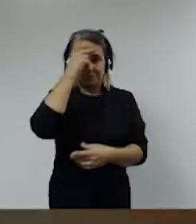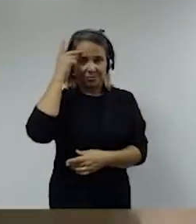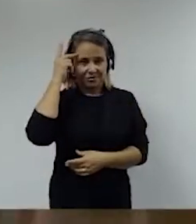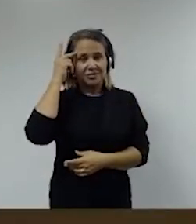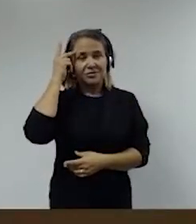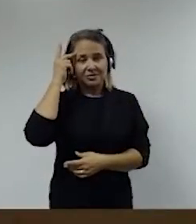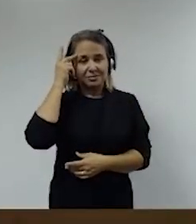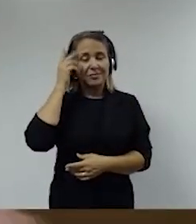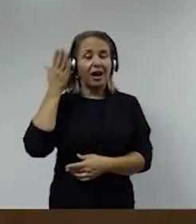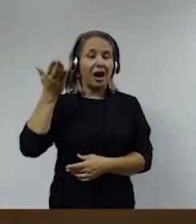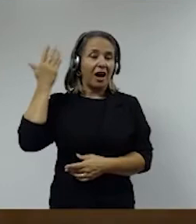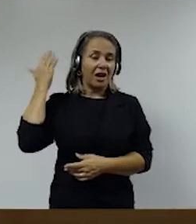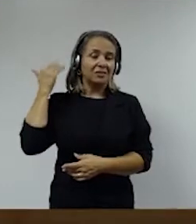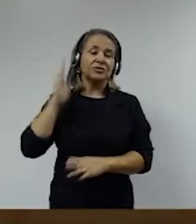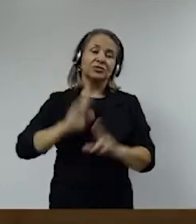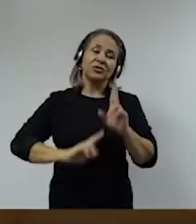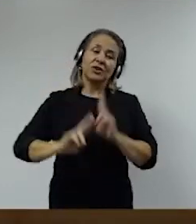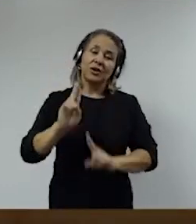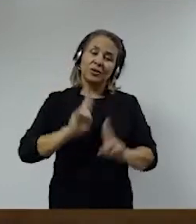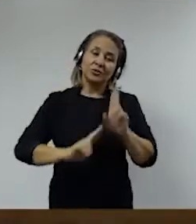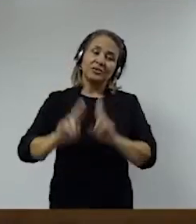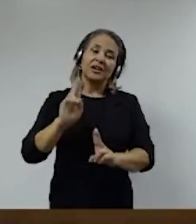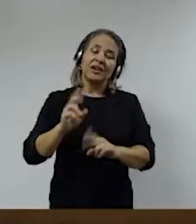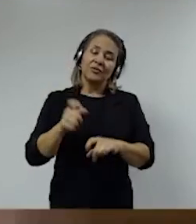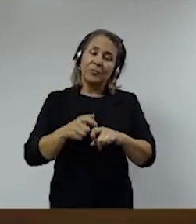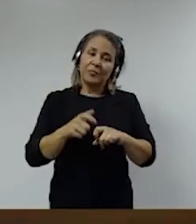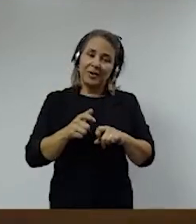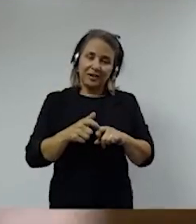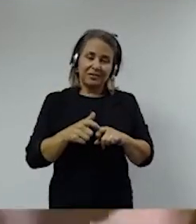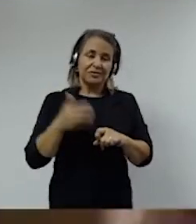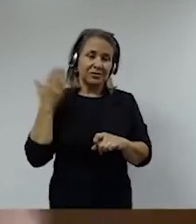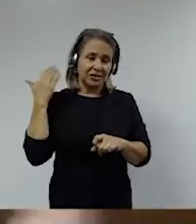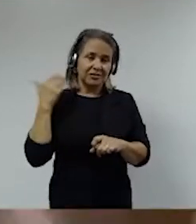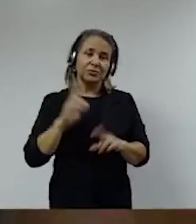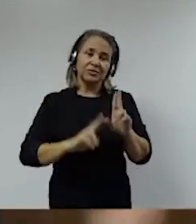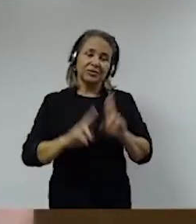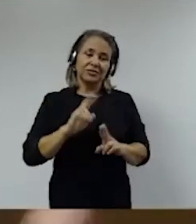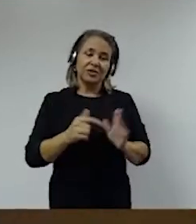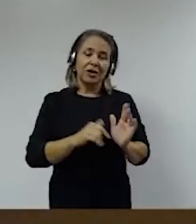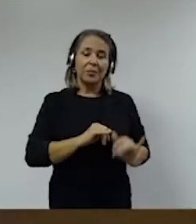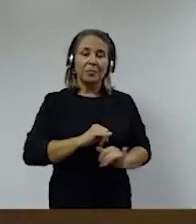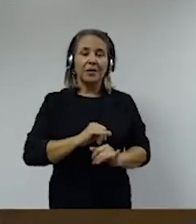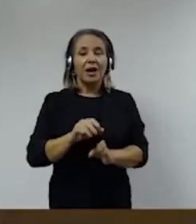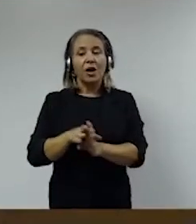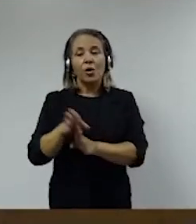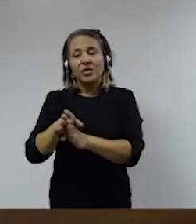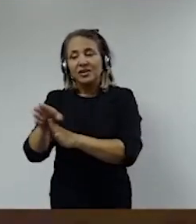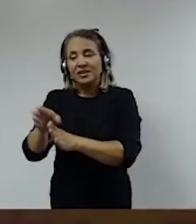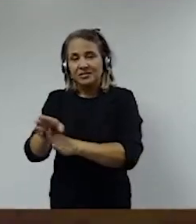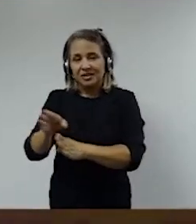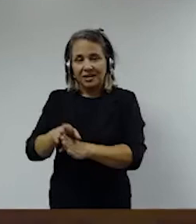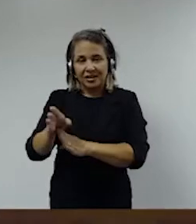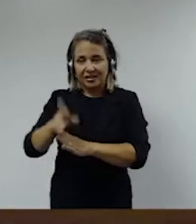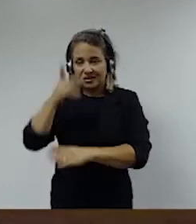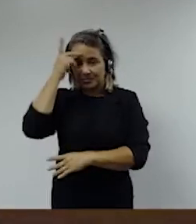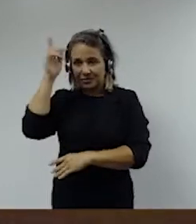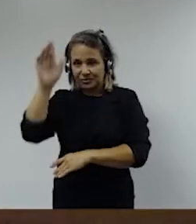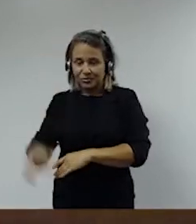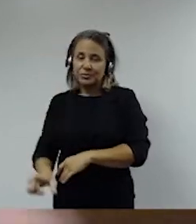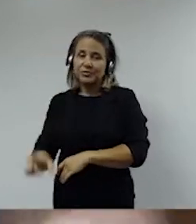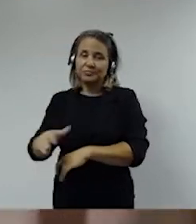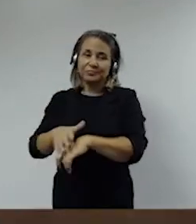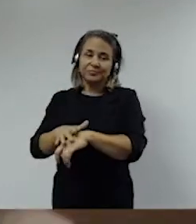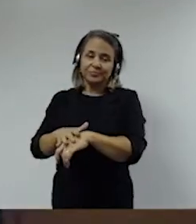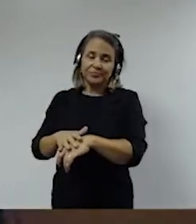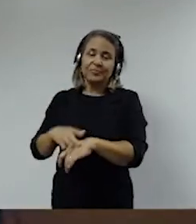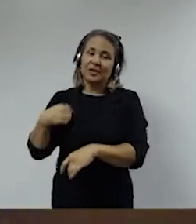e já era utilizado pelos médicos, né, de muitas formas para orientar em alguns momentos o seu paciente. Então, a